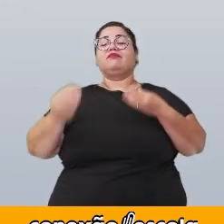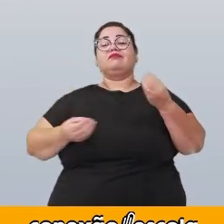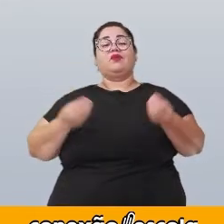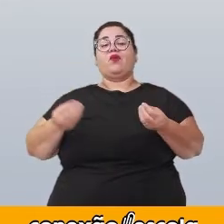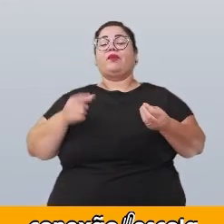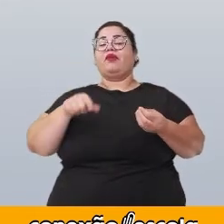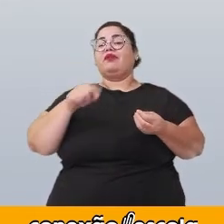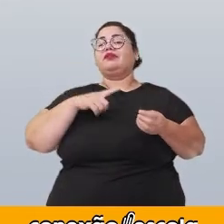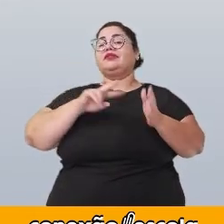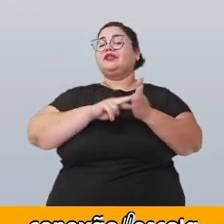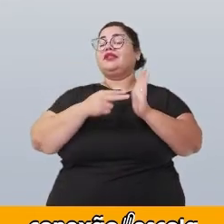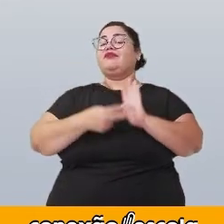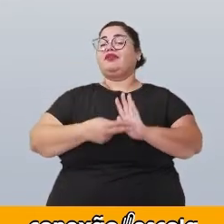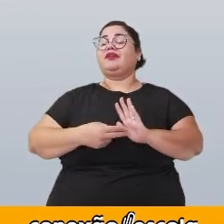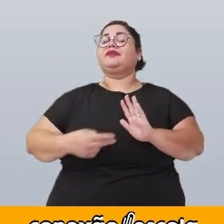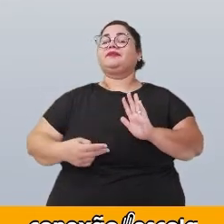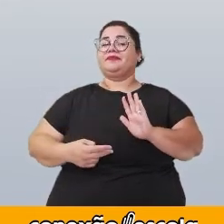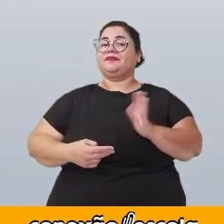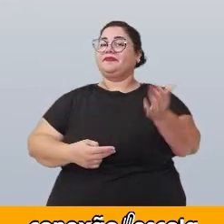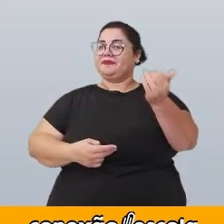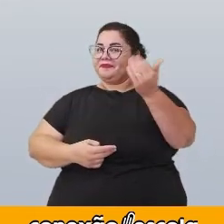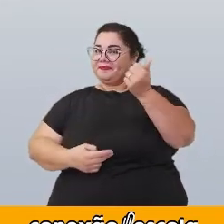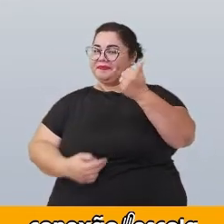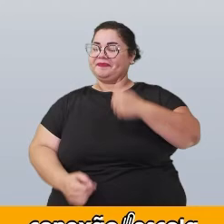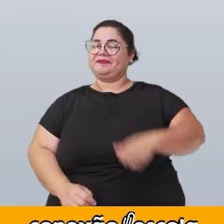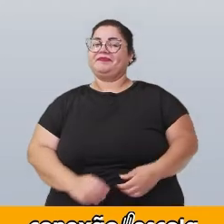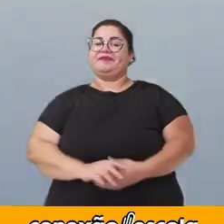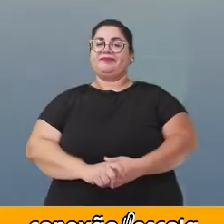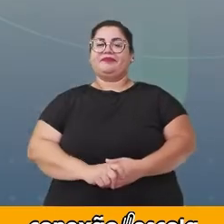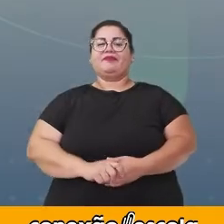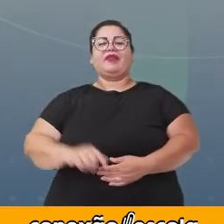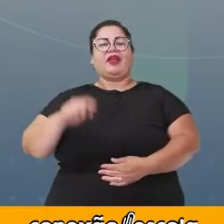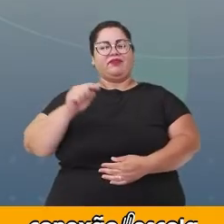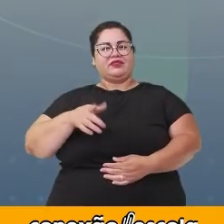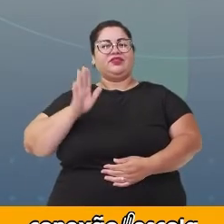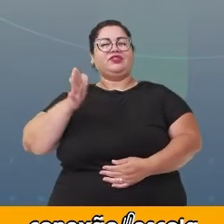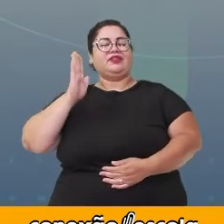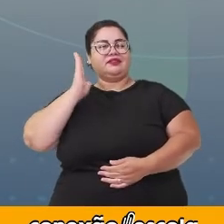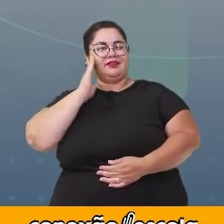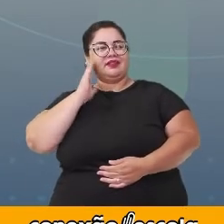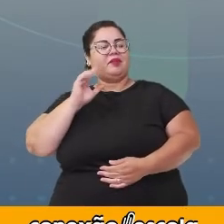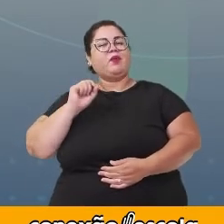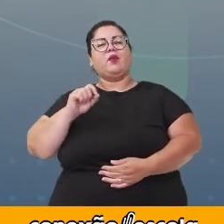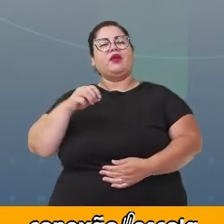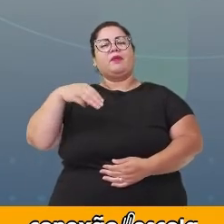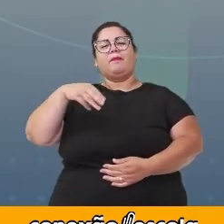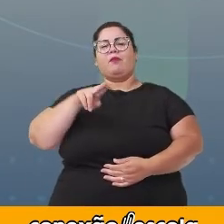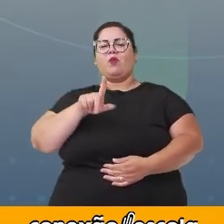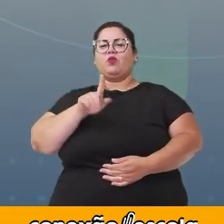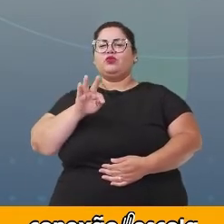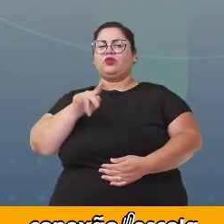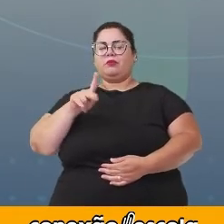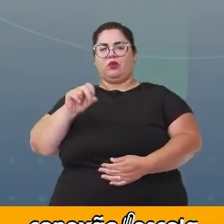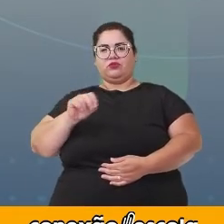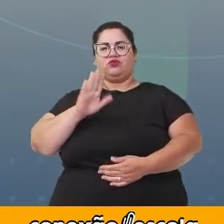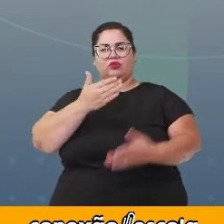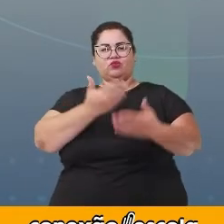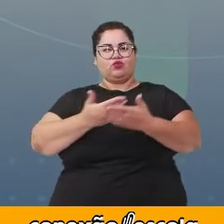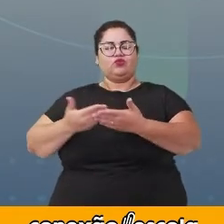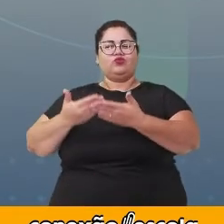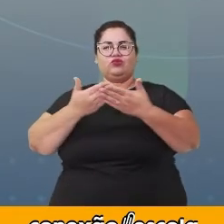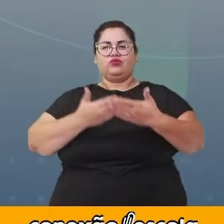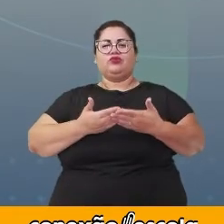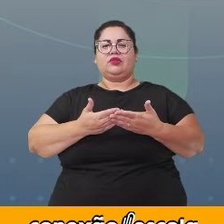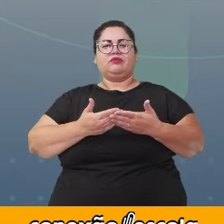que significa isso. Vem cá, você já sabe o que são múltiplos? Já estudou